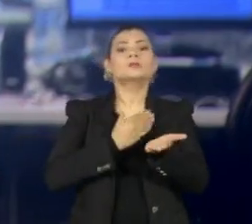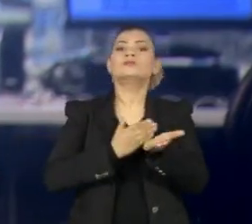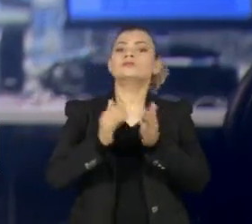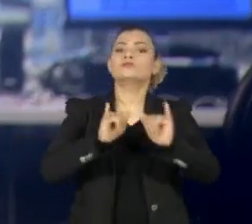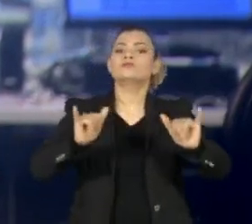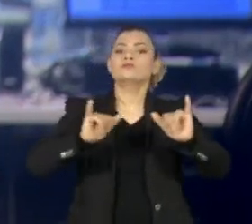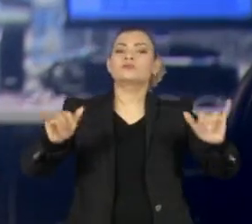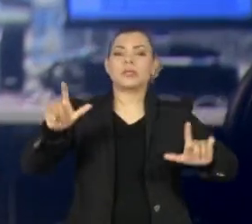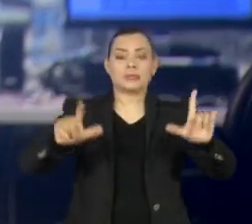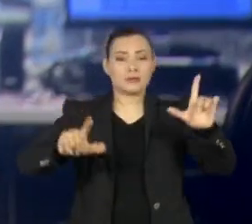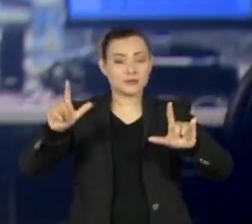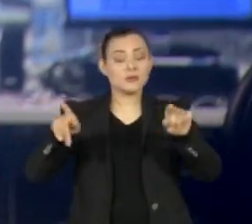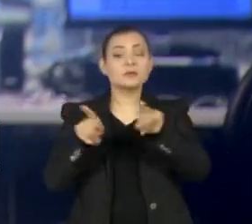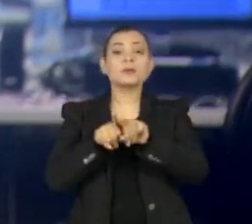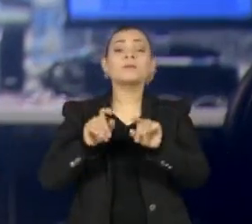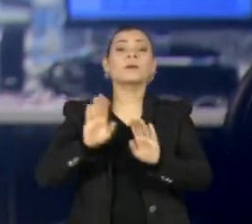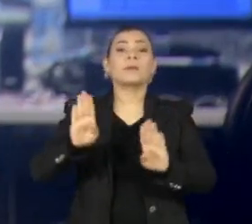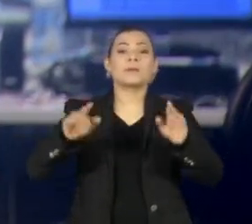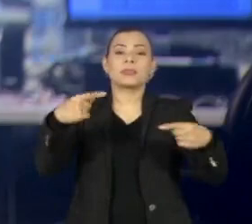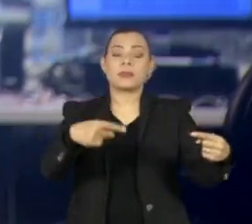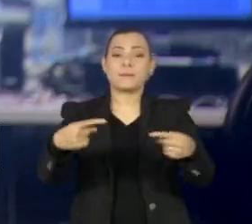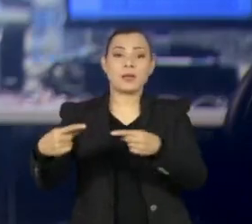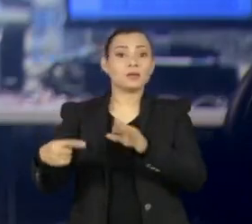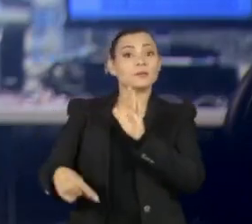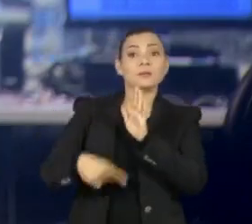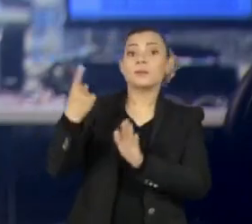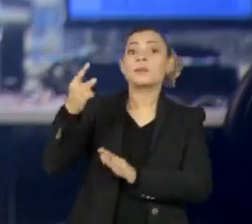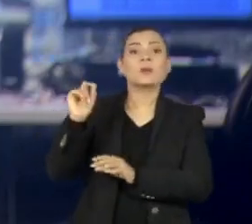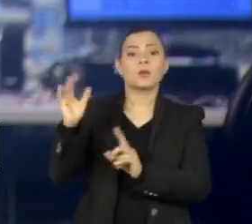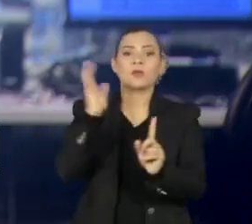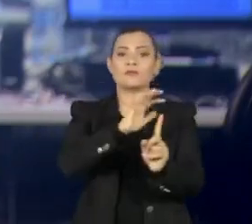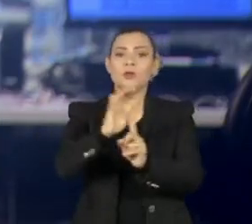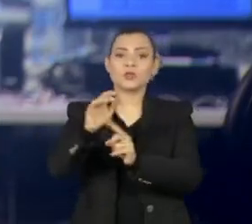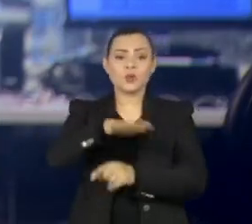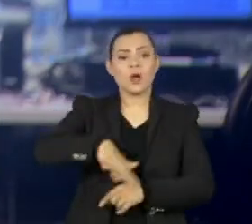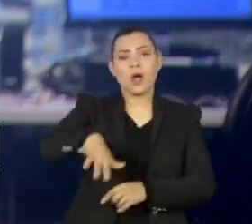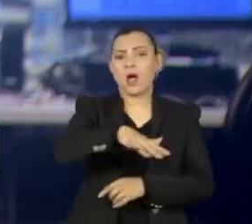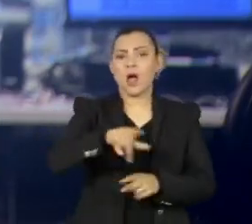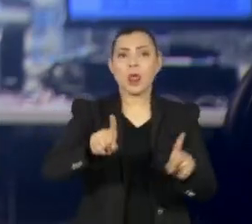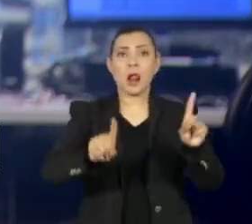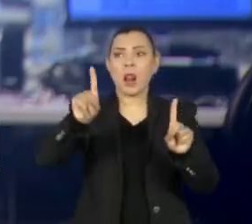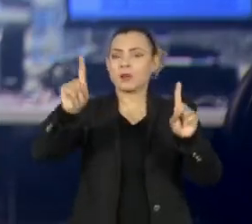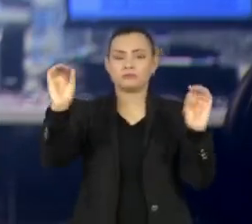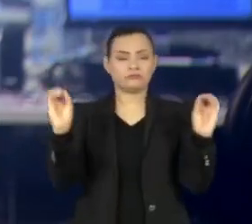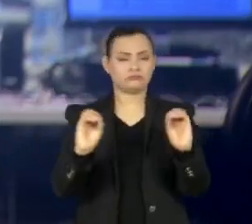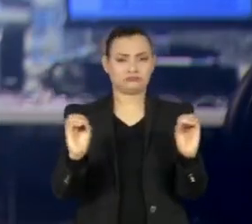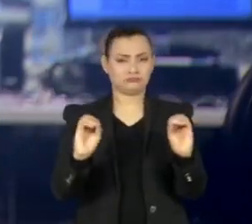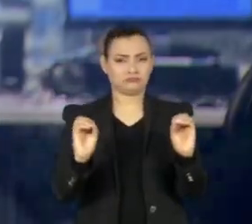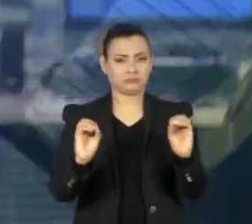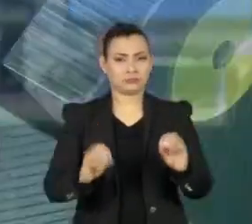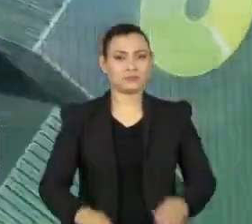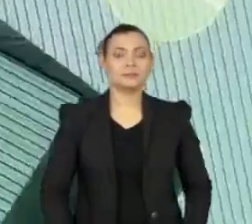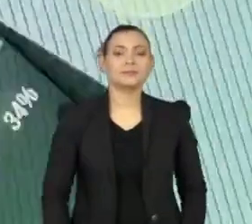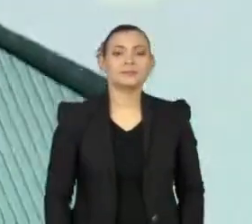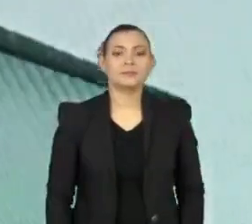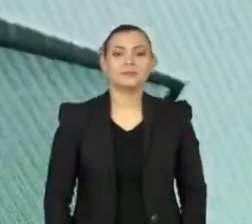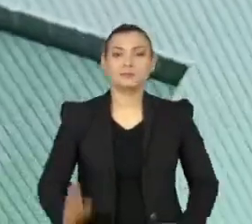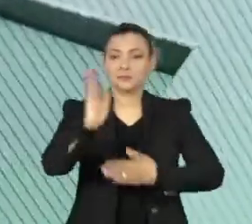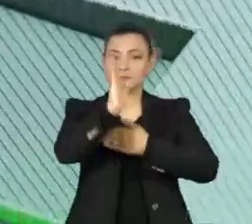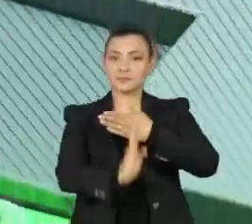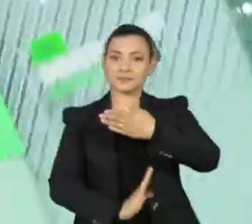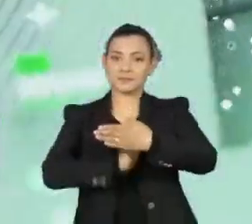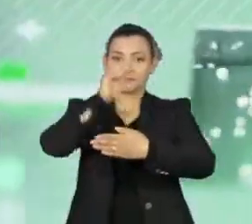e o primeiro debate entre os presidenciáveis praticamente não afetaram o cenário na corrida pelo Palácio do Planalto II